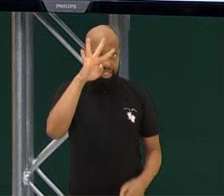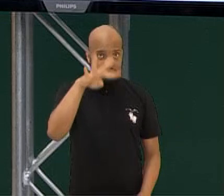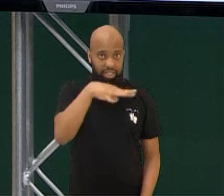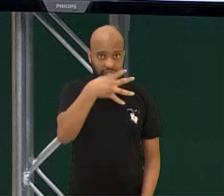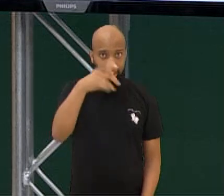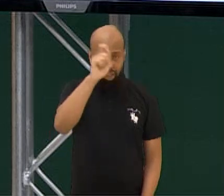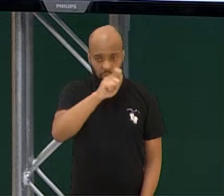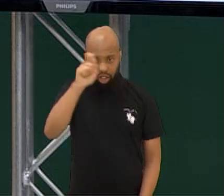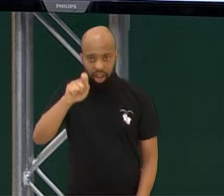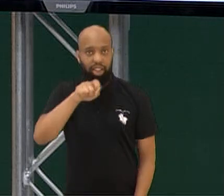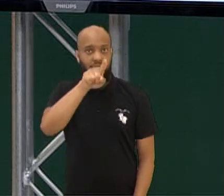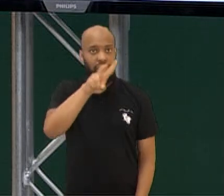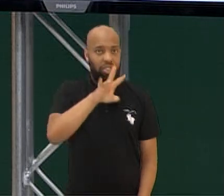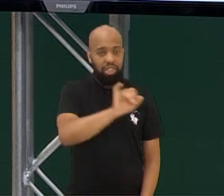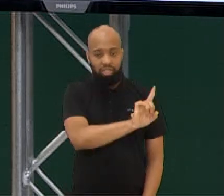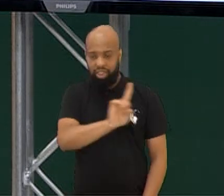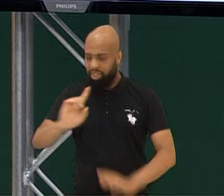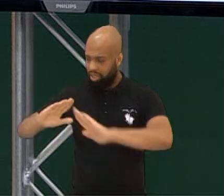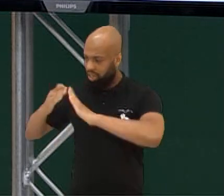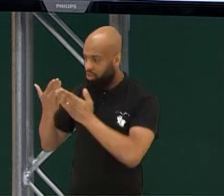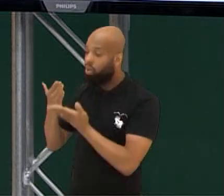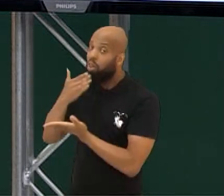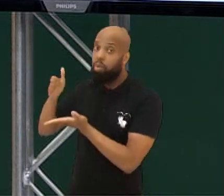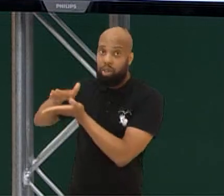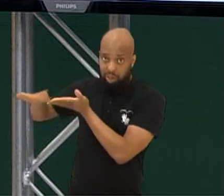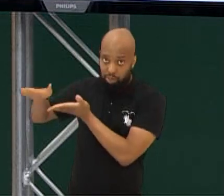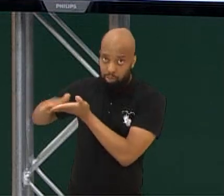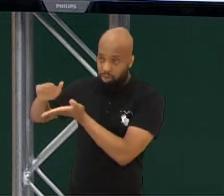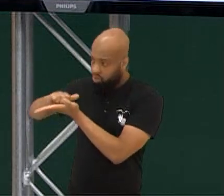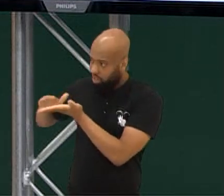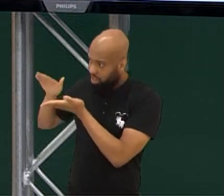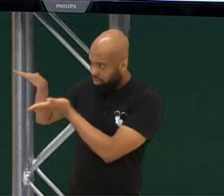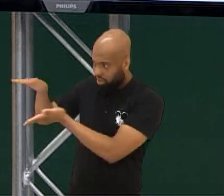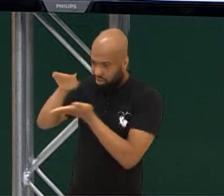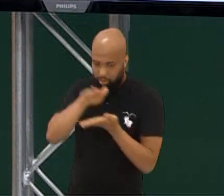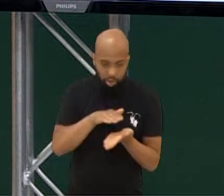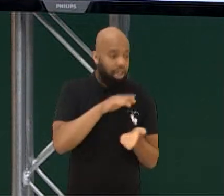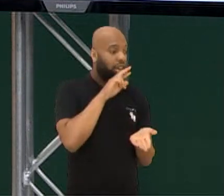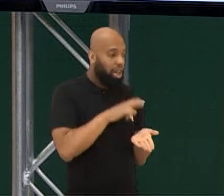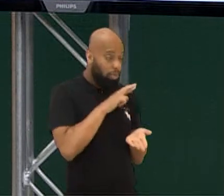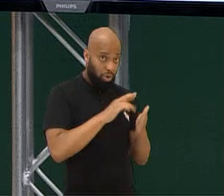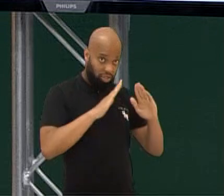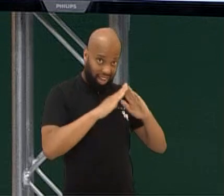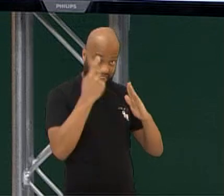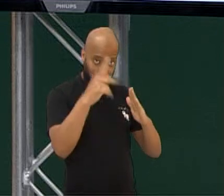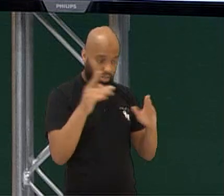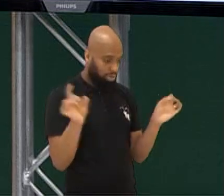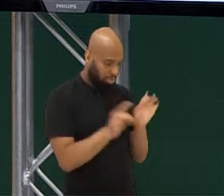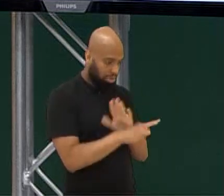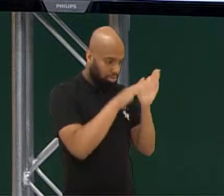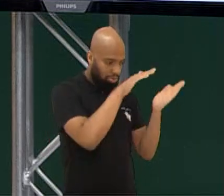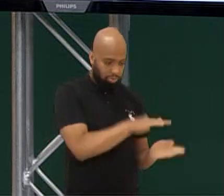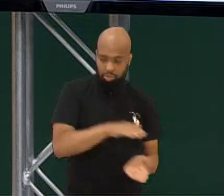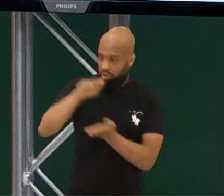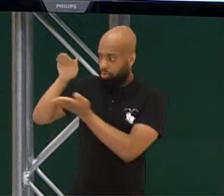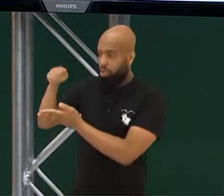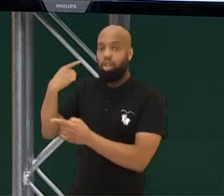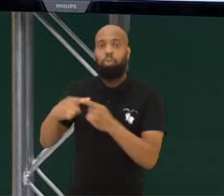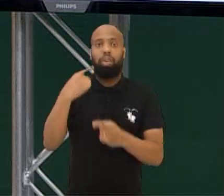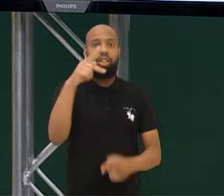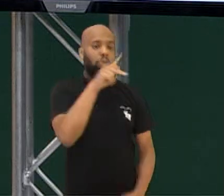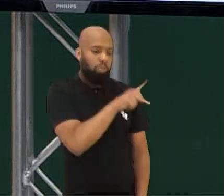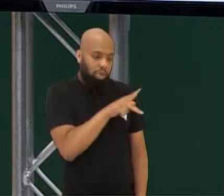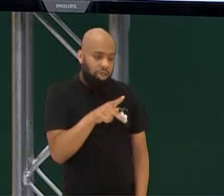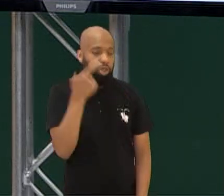calendário, né, com datas para que você retire as suas atividades e também as devolva para o seu professor poder fazer o acompanhamento do